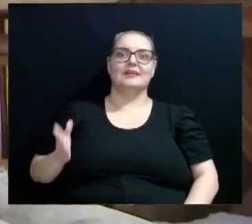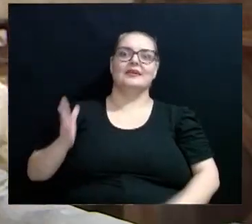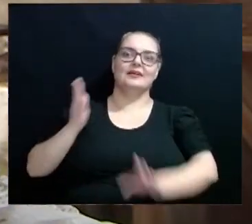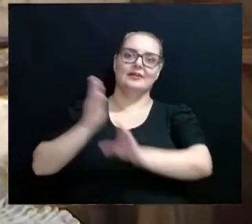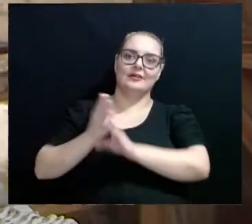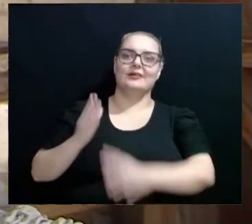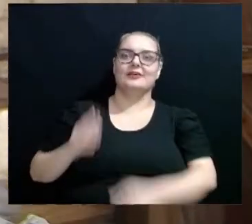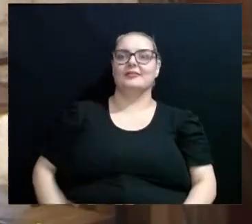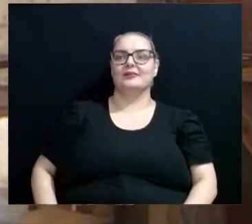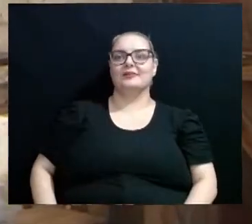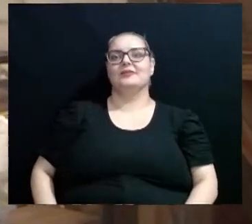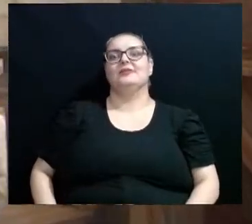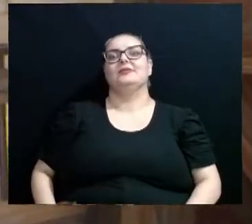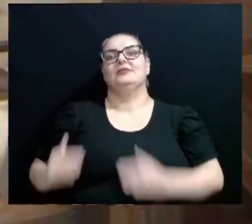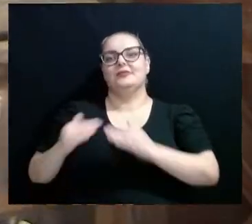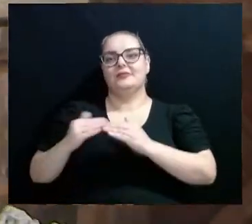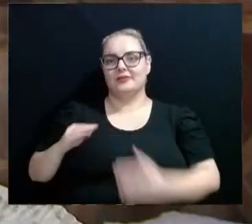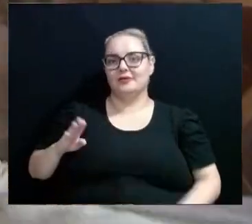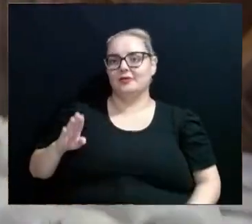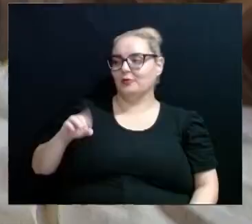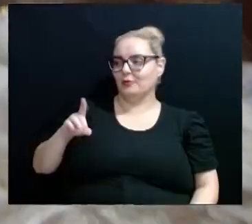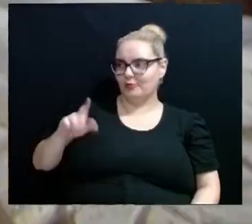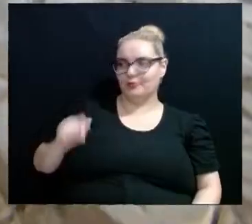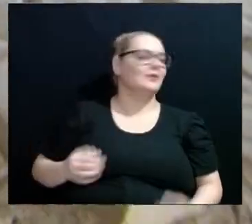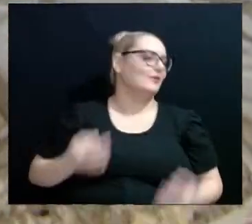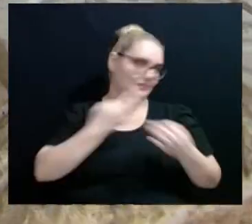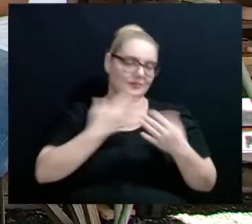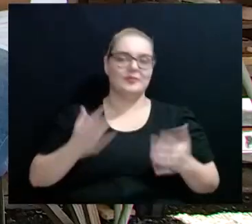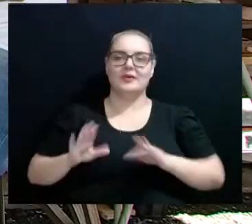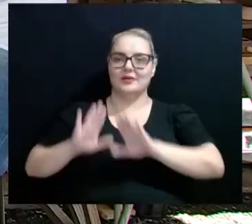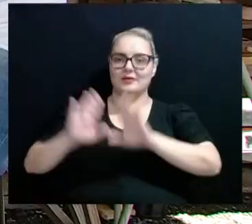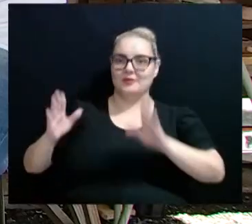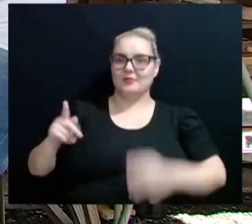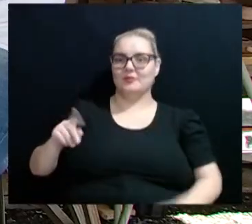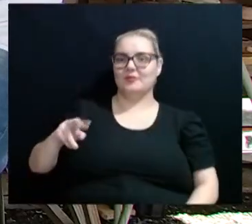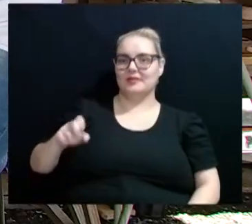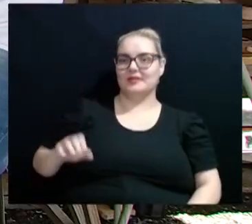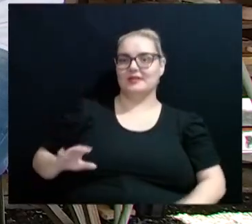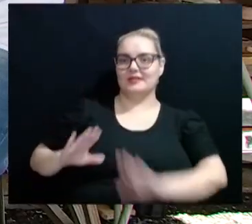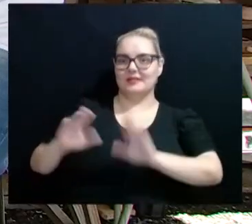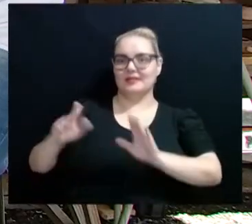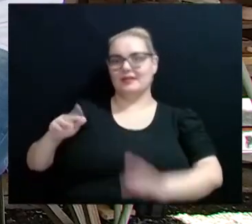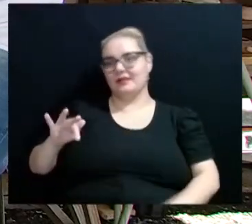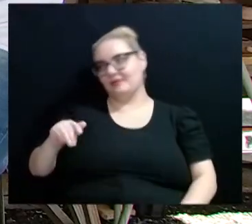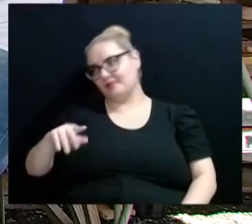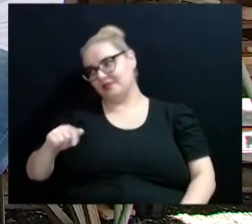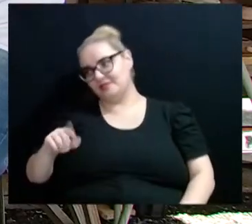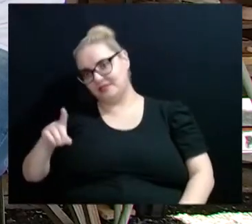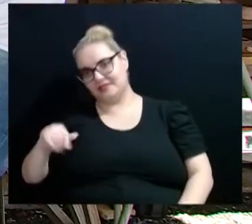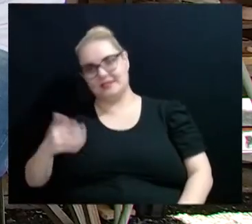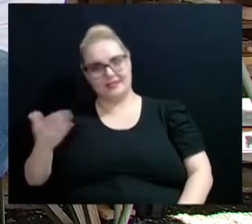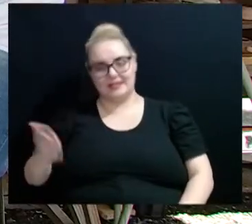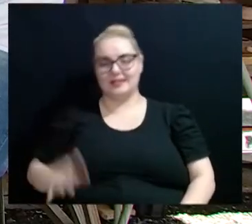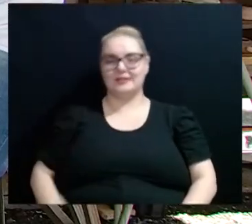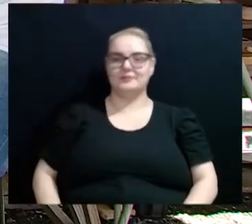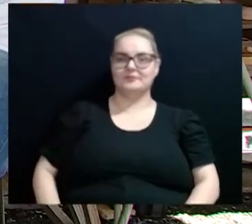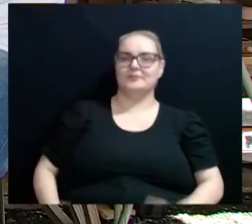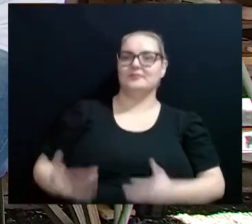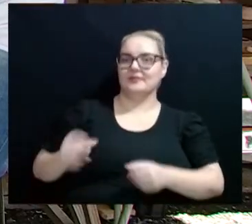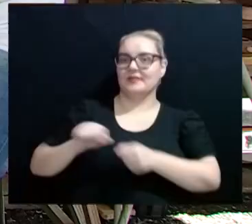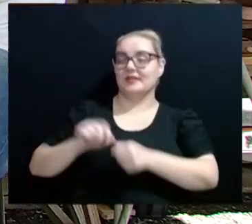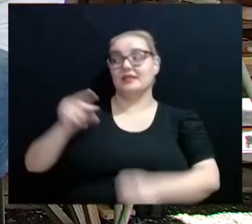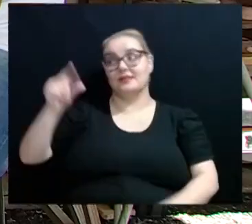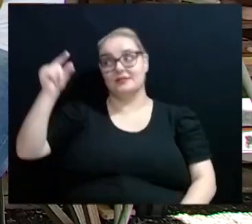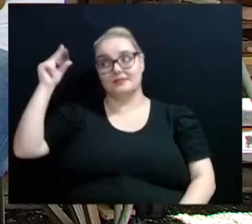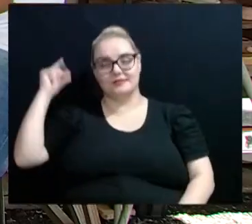queria ver se essa pessoa existia. sim. E aí nós fechamos o Buda. E Quando ficou estava entregando magnífico, o né? Buda, fechamos o painel da frente, da